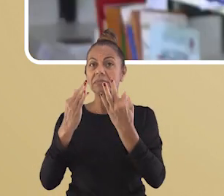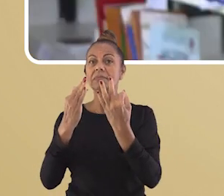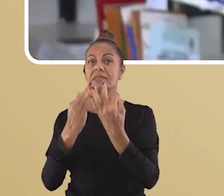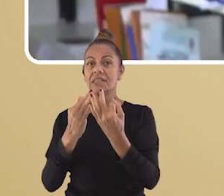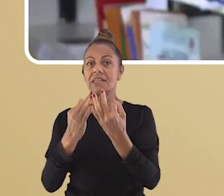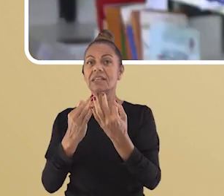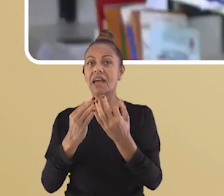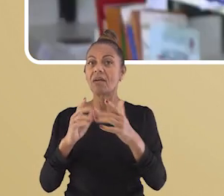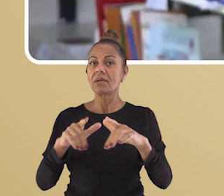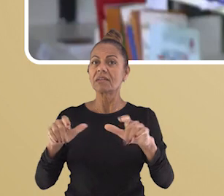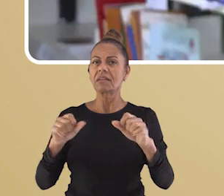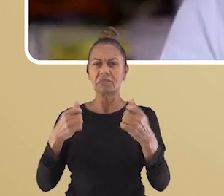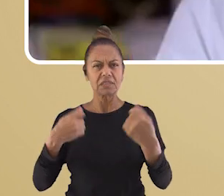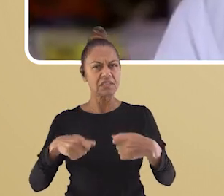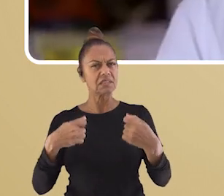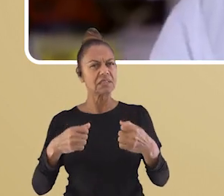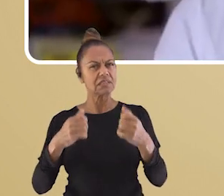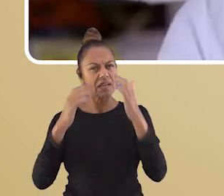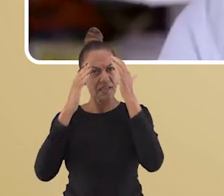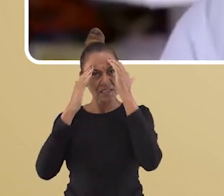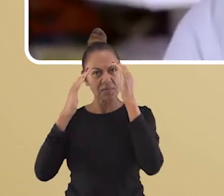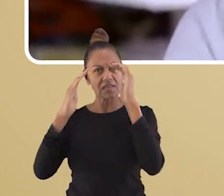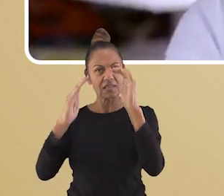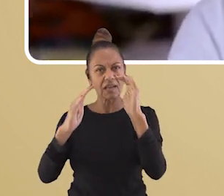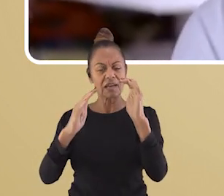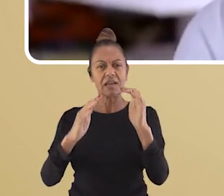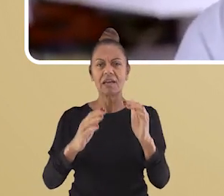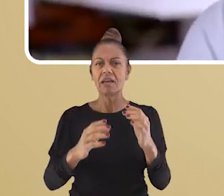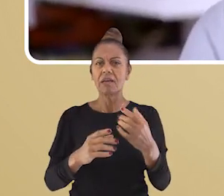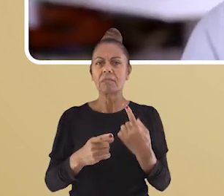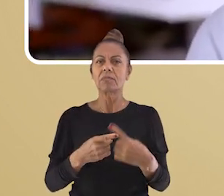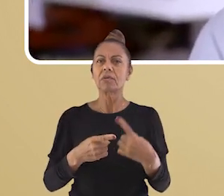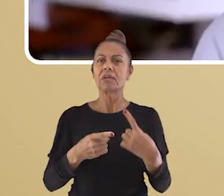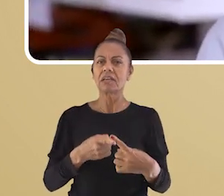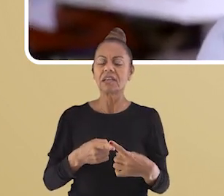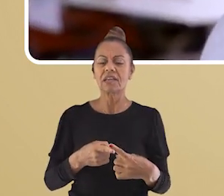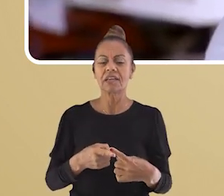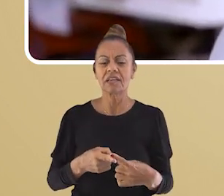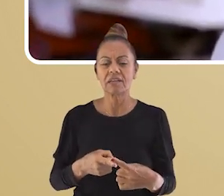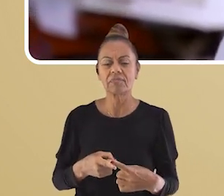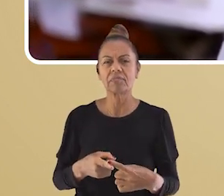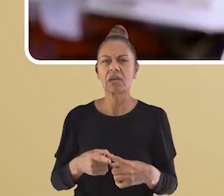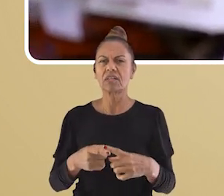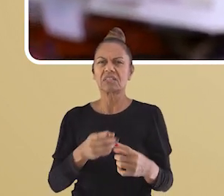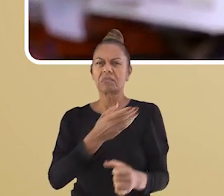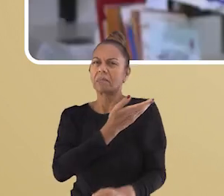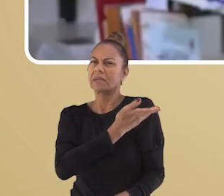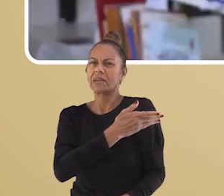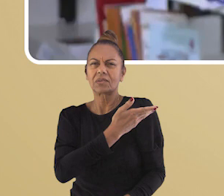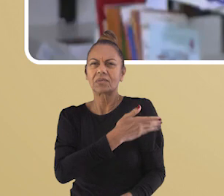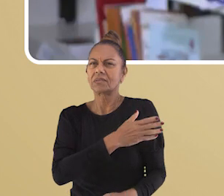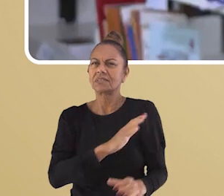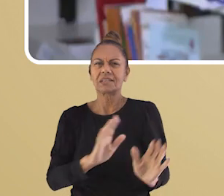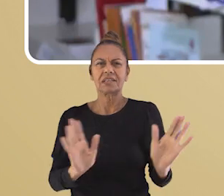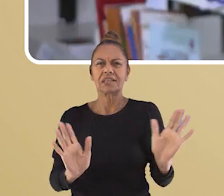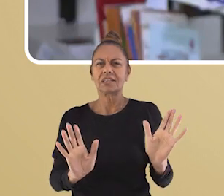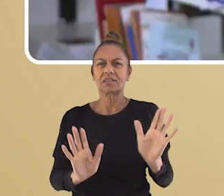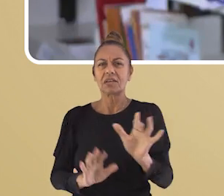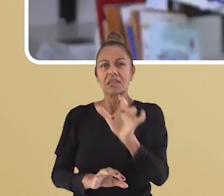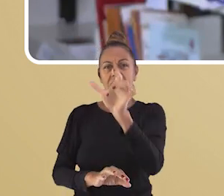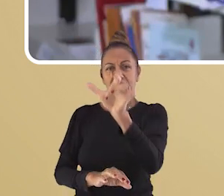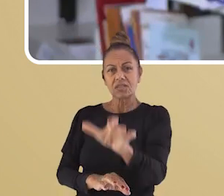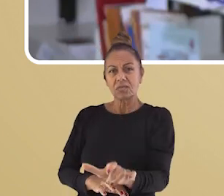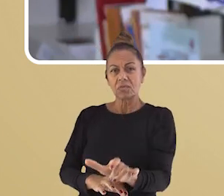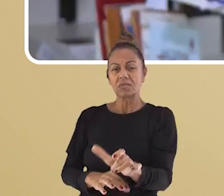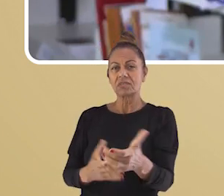familiar, né? E que deve ser respeitada justamente para que não haja essa forma de preconceito. Uma vez que o indivíduo